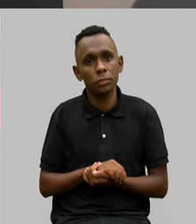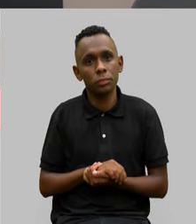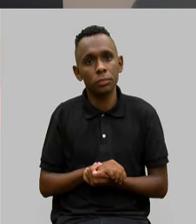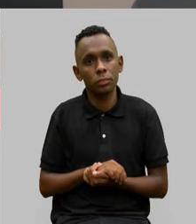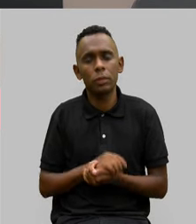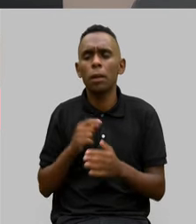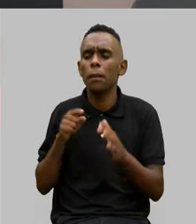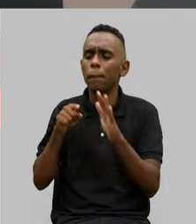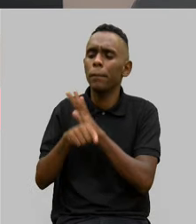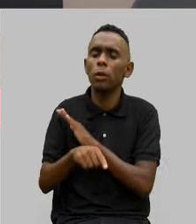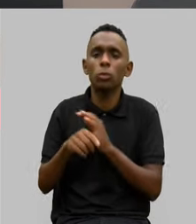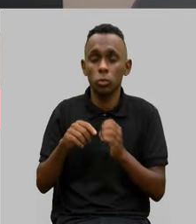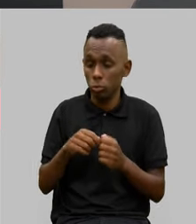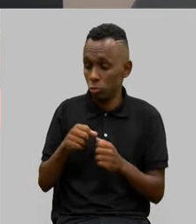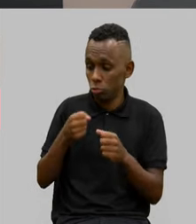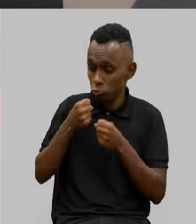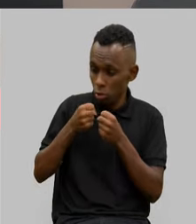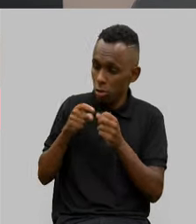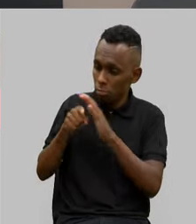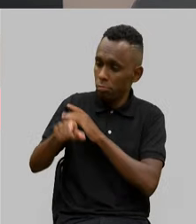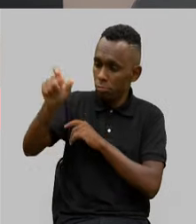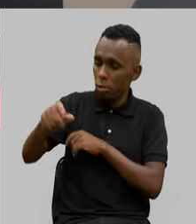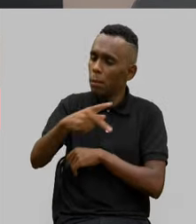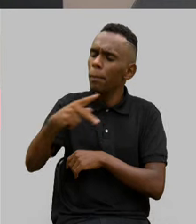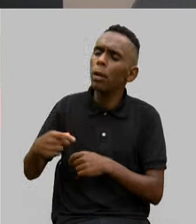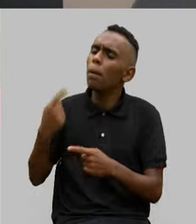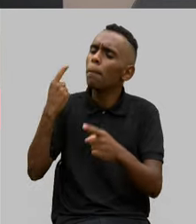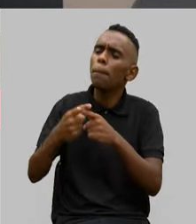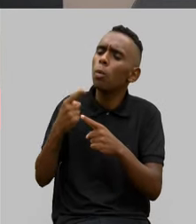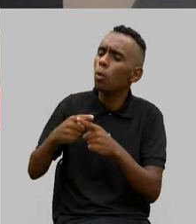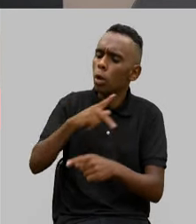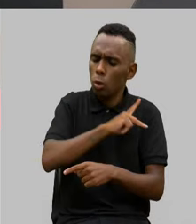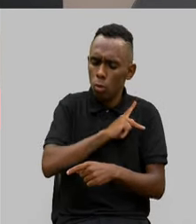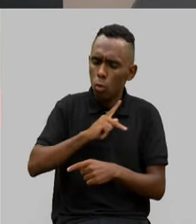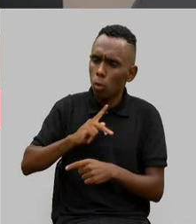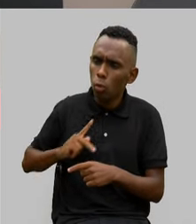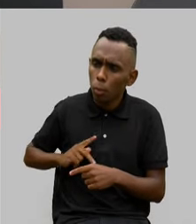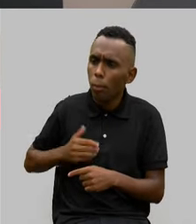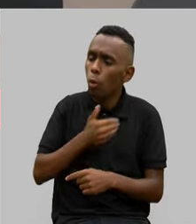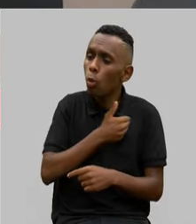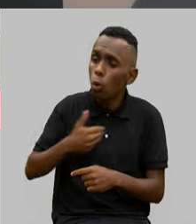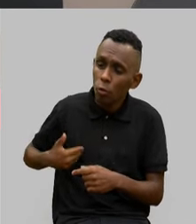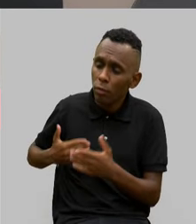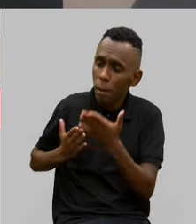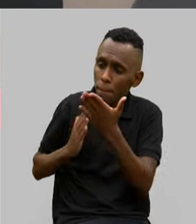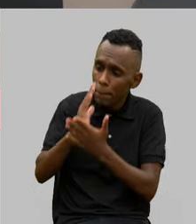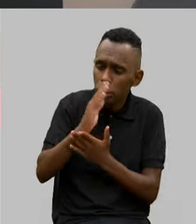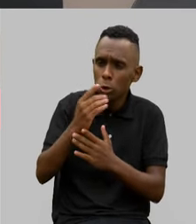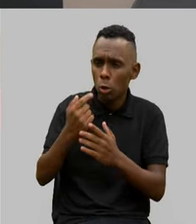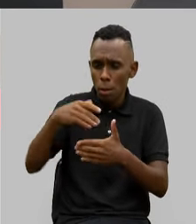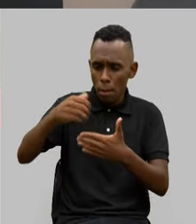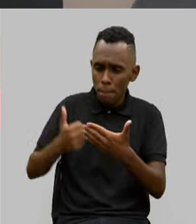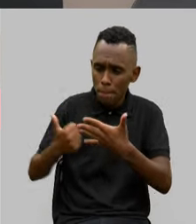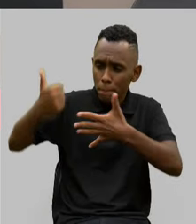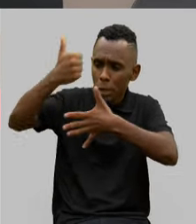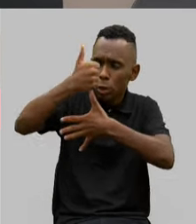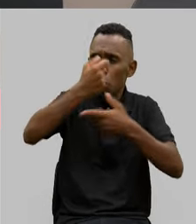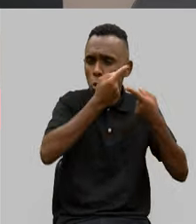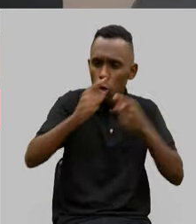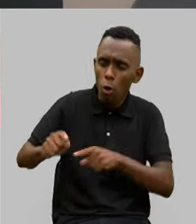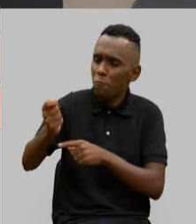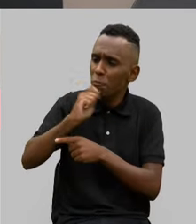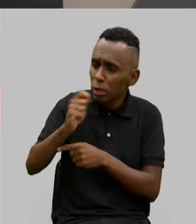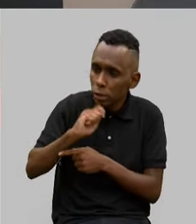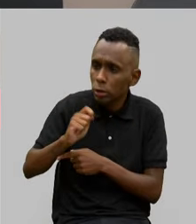A pergunta foi assim do jornalista né Por que então o governo Nixon elegeu como prioridade o combate às drogas numa